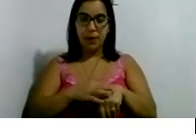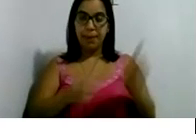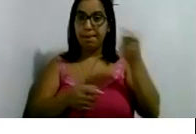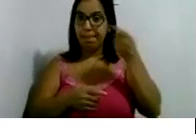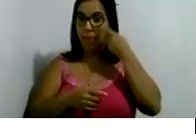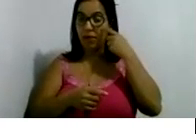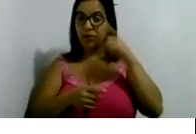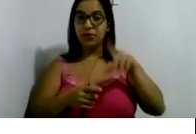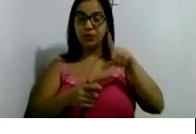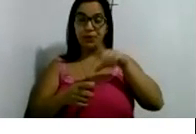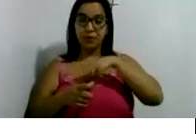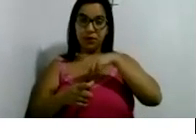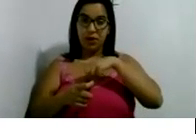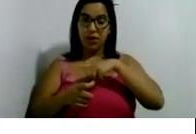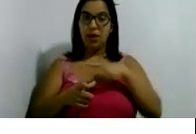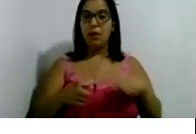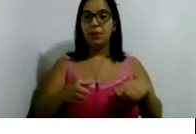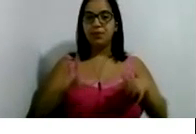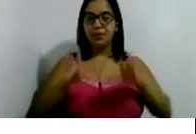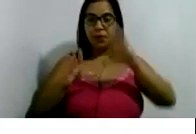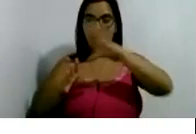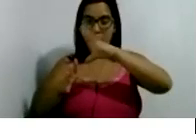gente tem uma invaginação